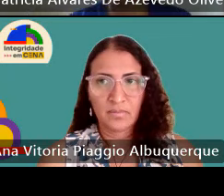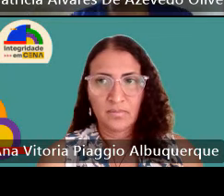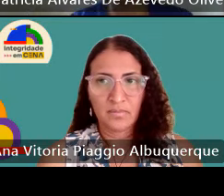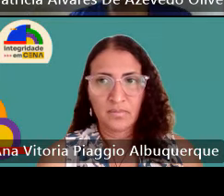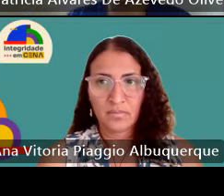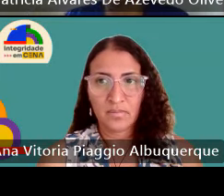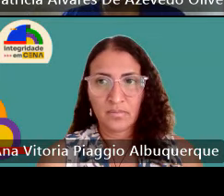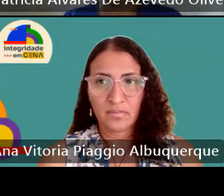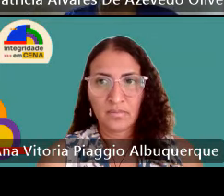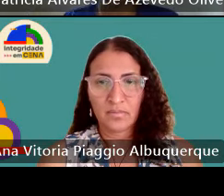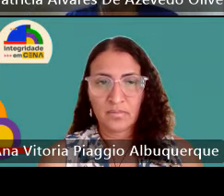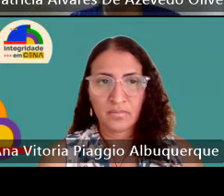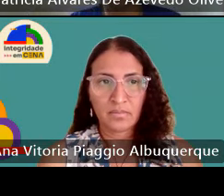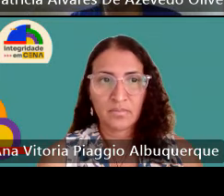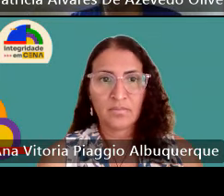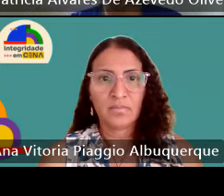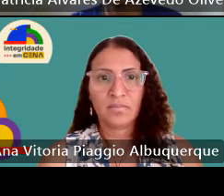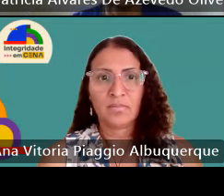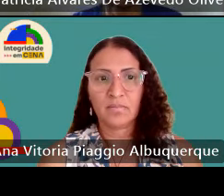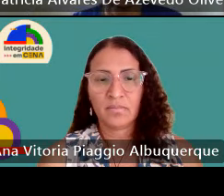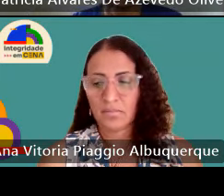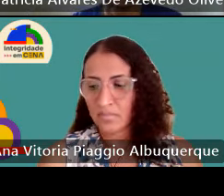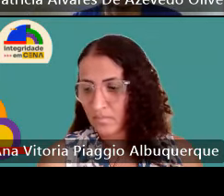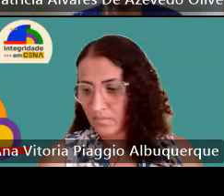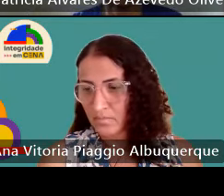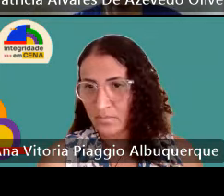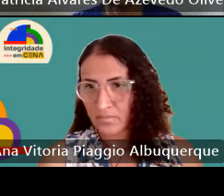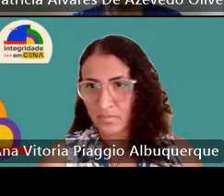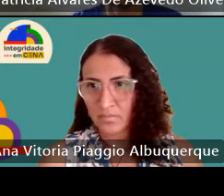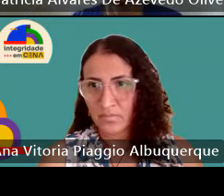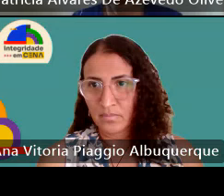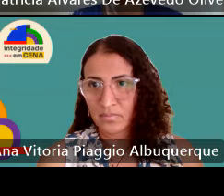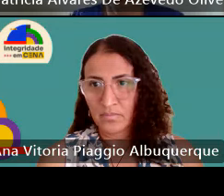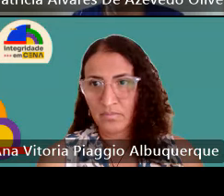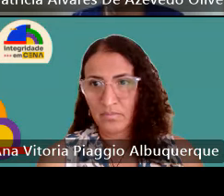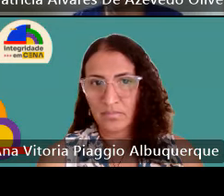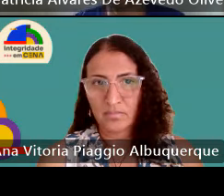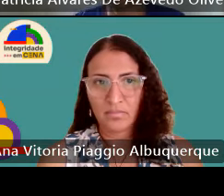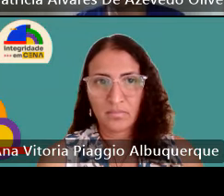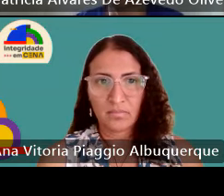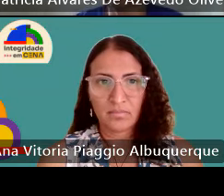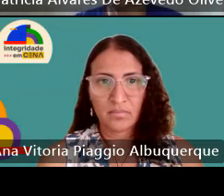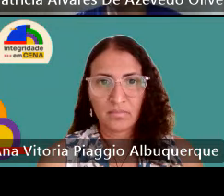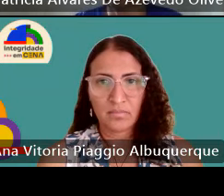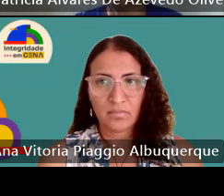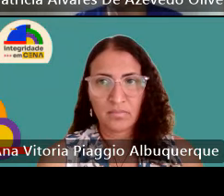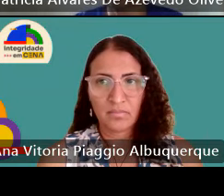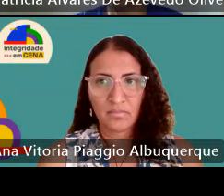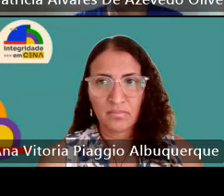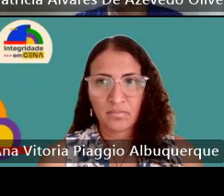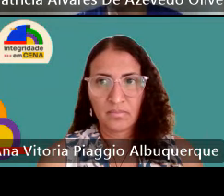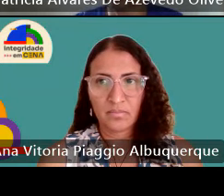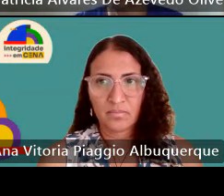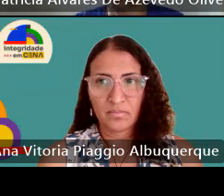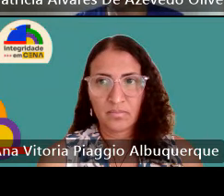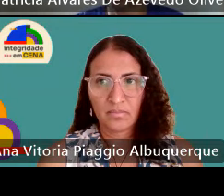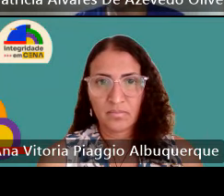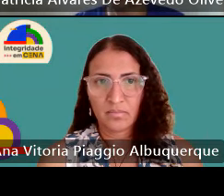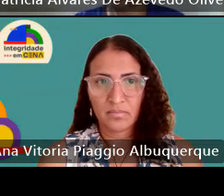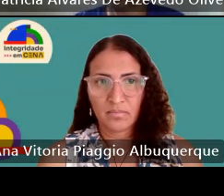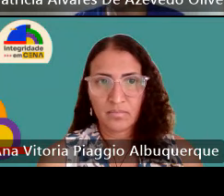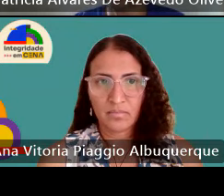basicamente para que a gente evite os erros mas quando ele ele ocorre ao a gente identifica o erro né